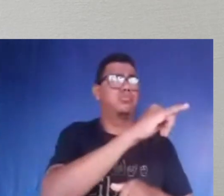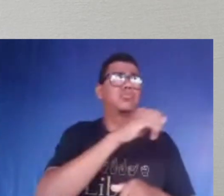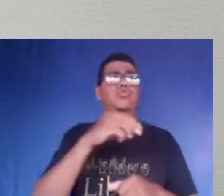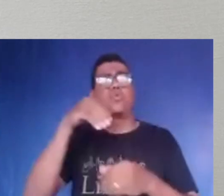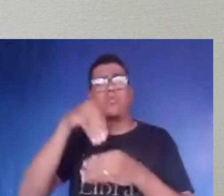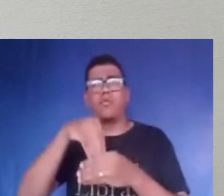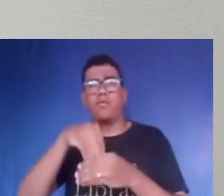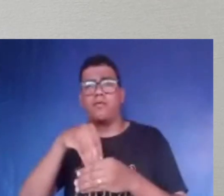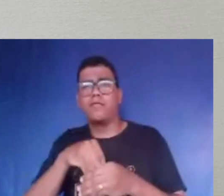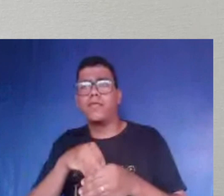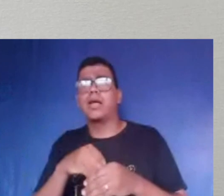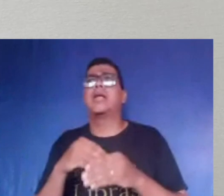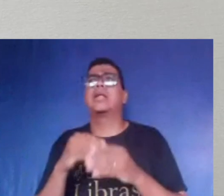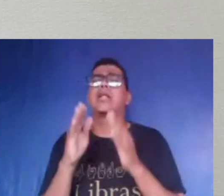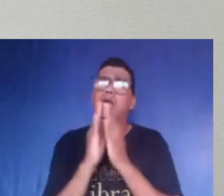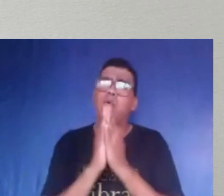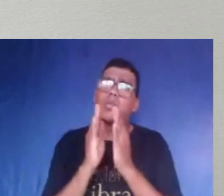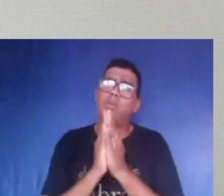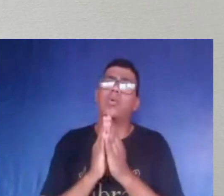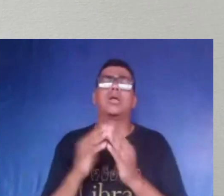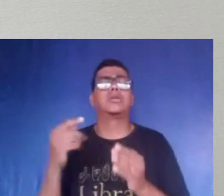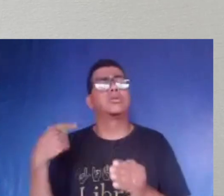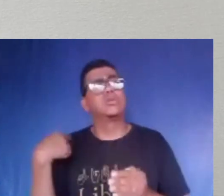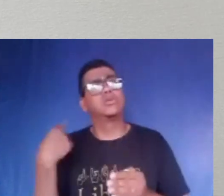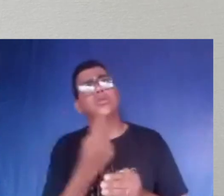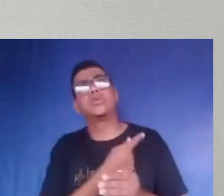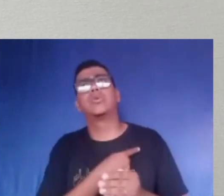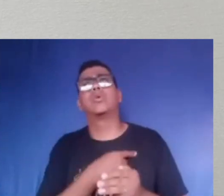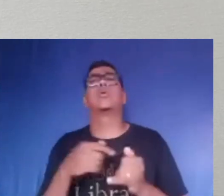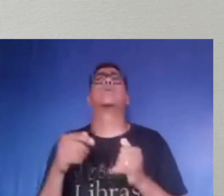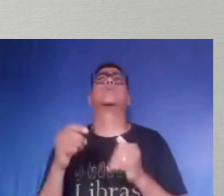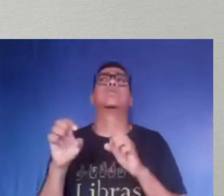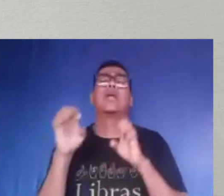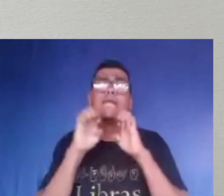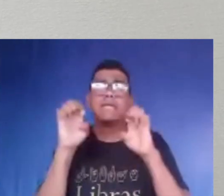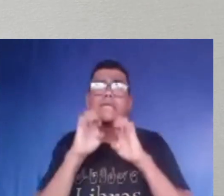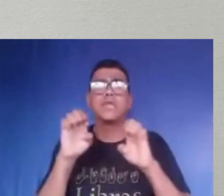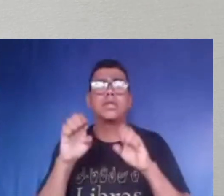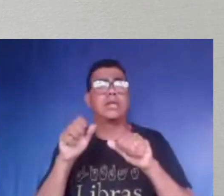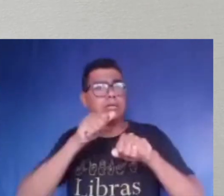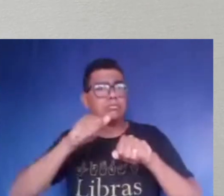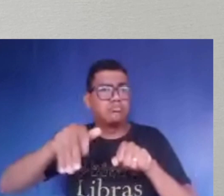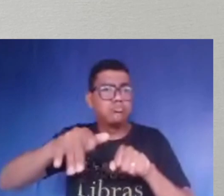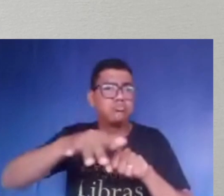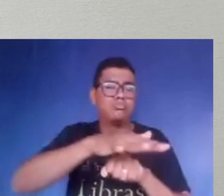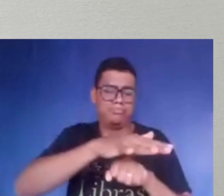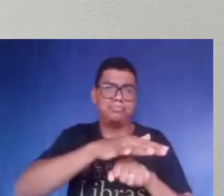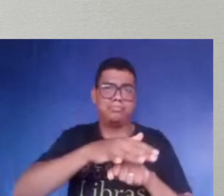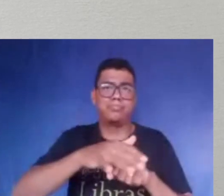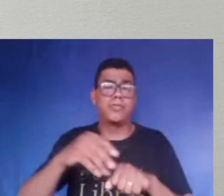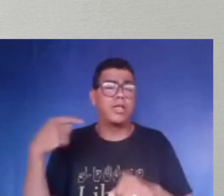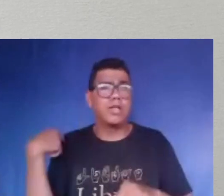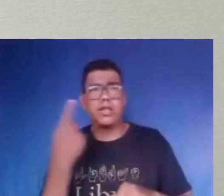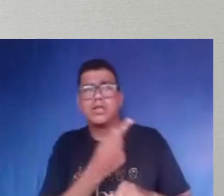pessoas, de envio de ofertas, de qualquer que seja a ação missionária, evangelística, num tempo de pandemia, é um grande